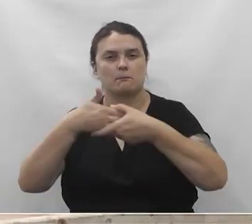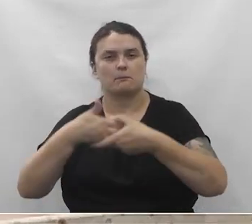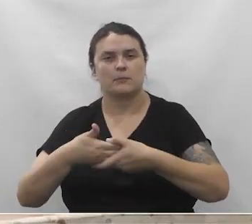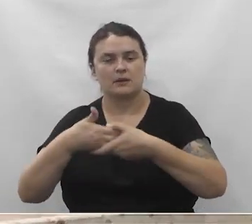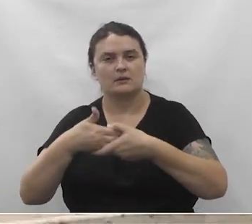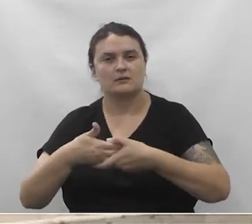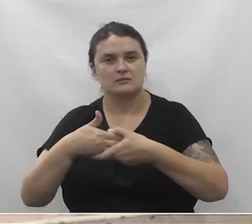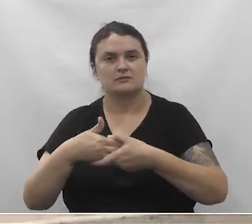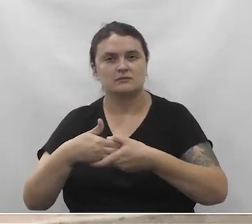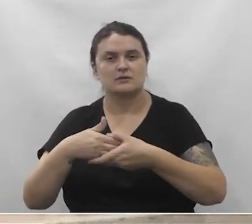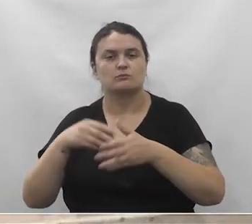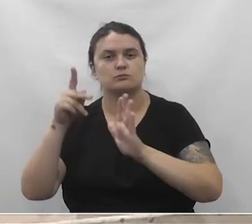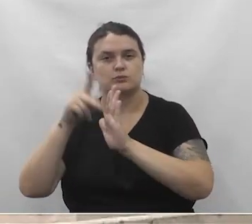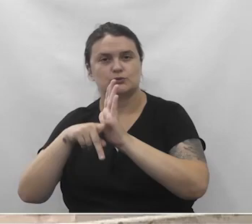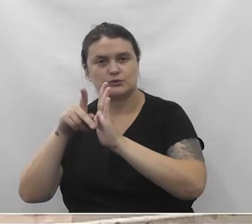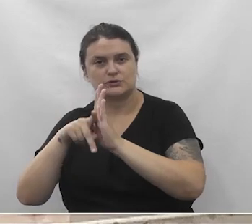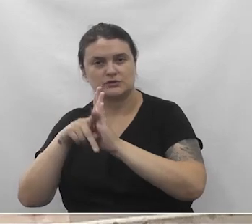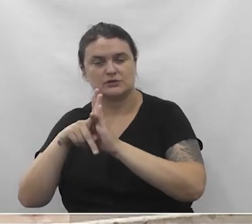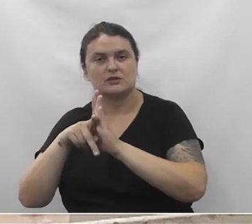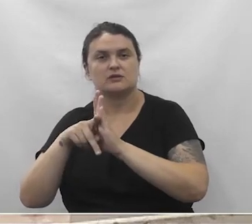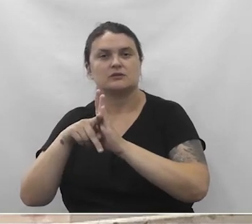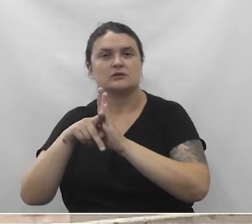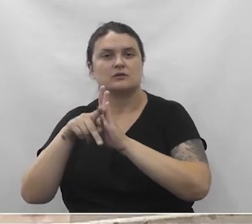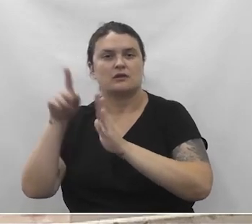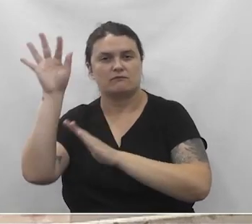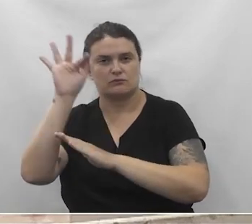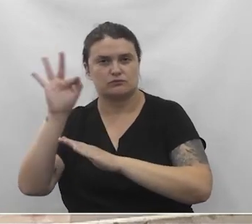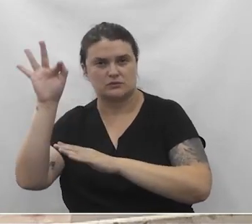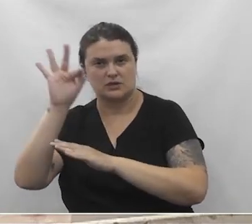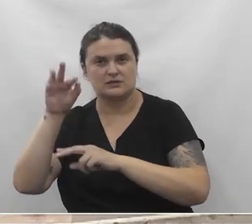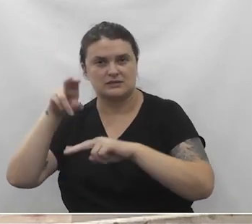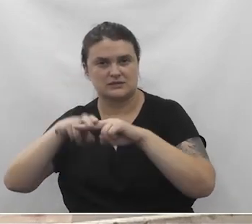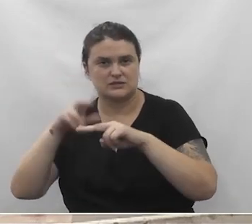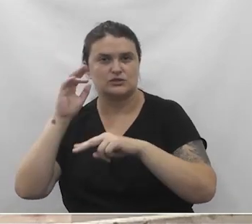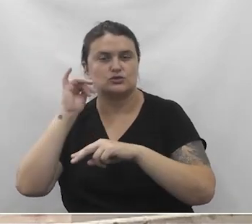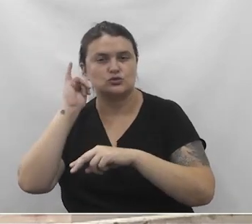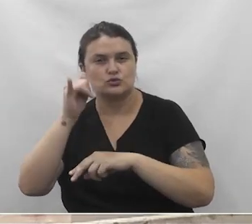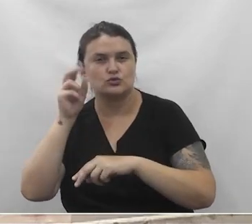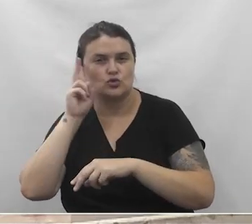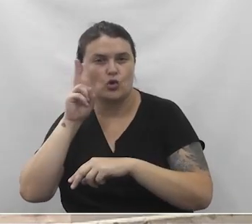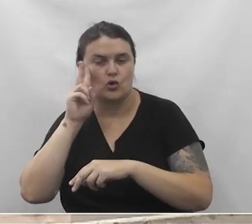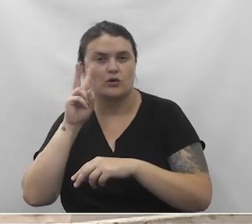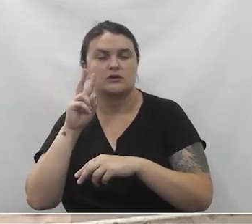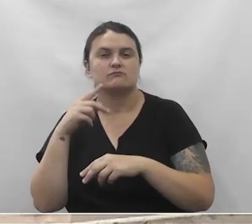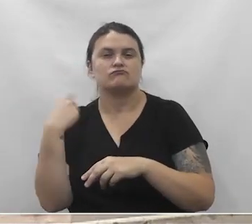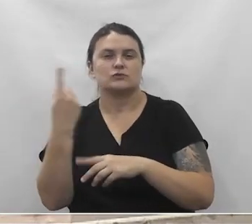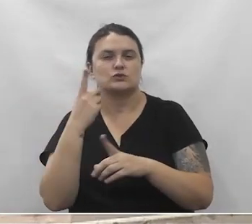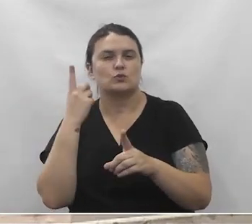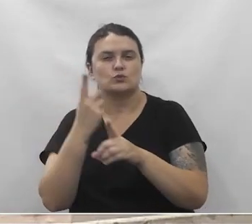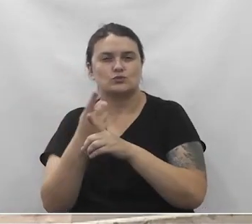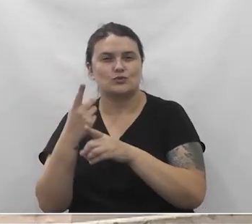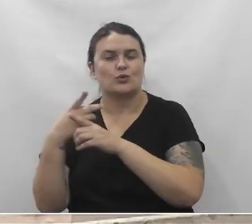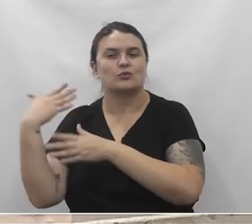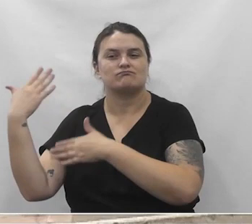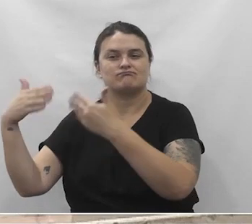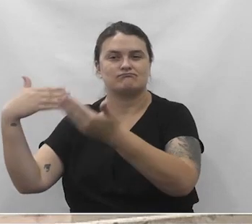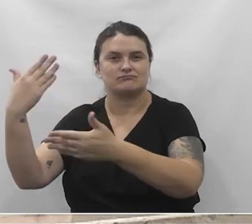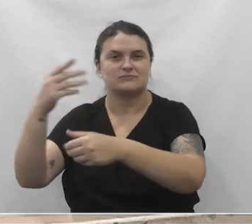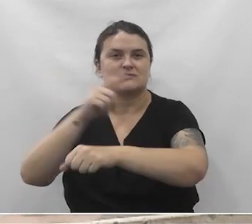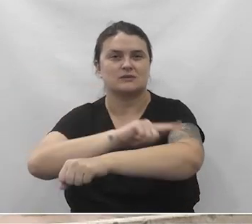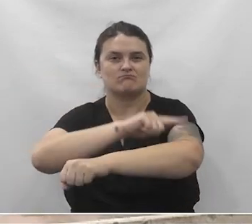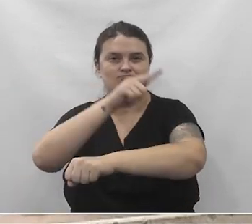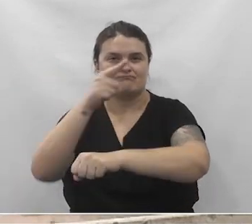parabenizar aí o projeto da unespar Senta Que Lá Vem história nos encontramos muito durante as